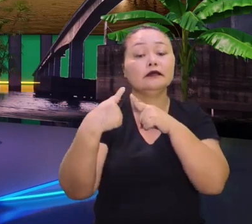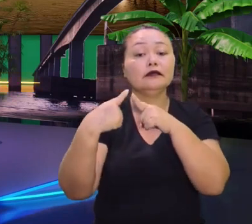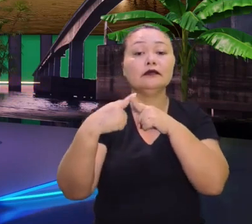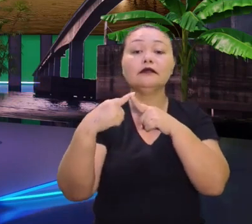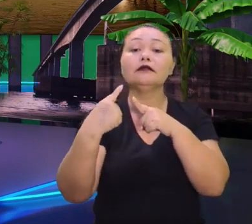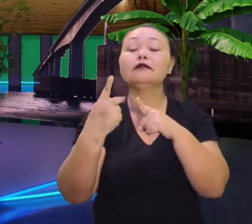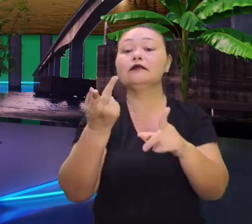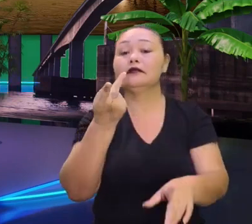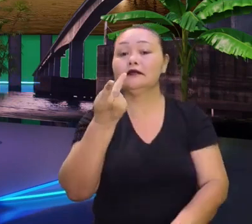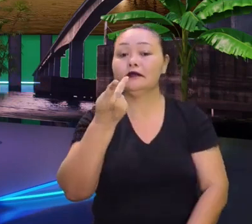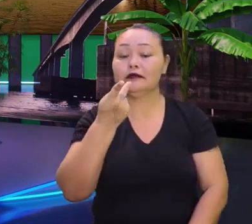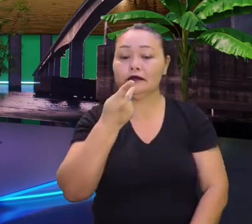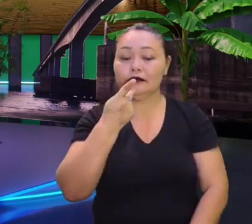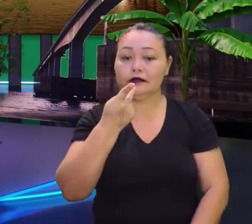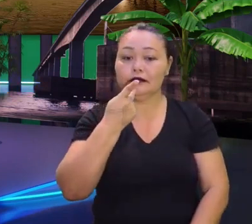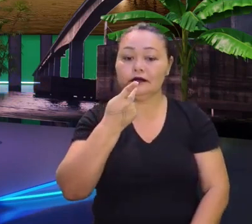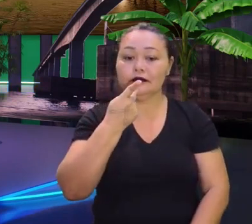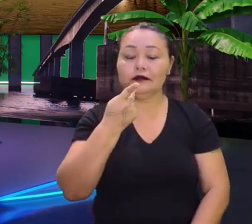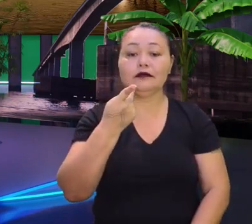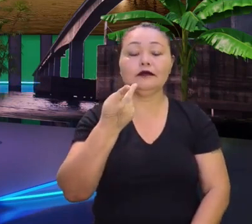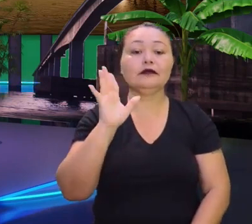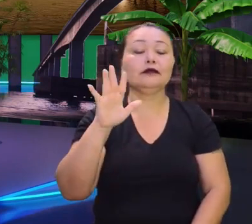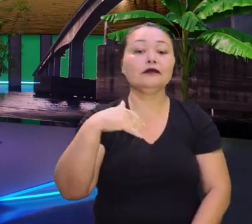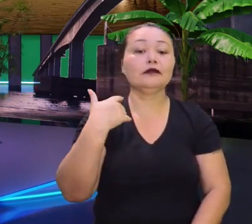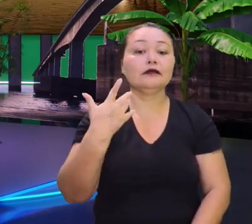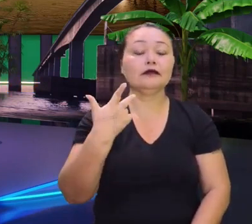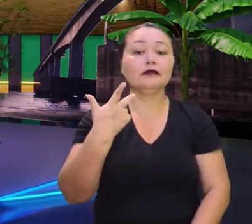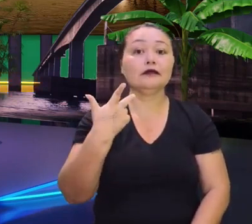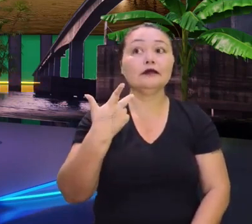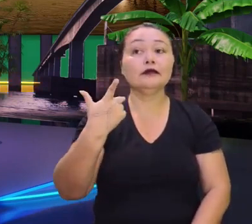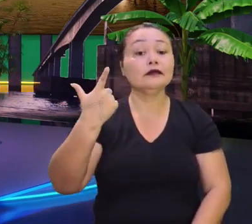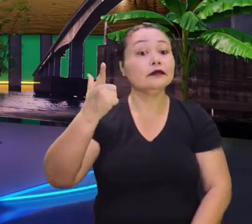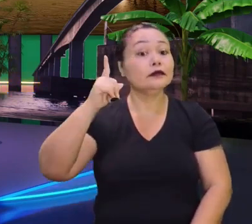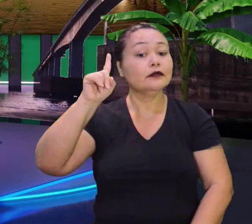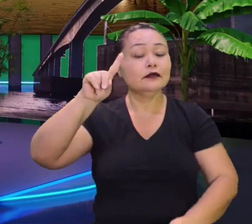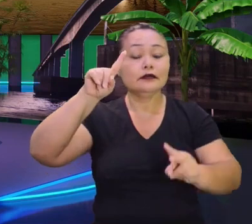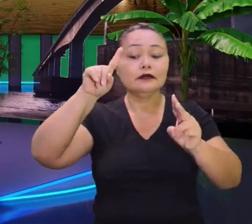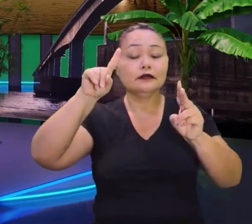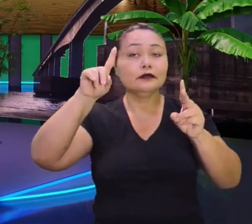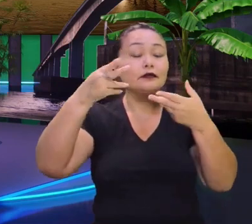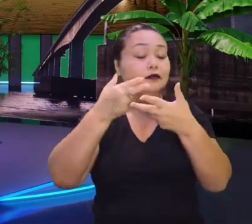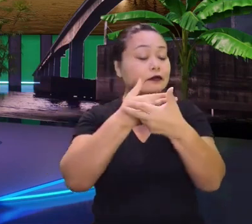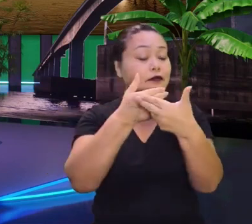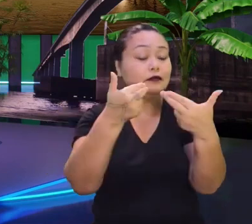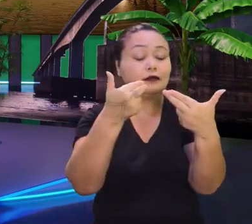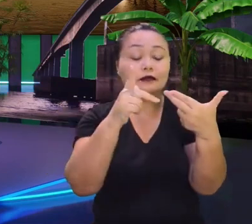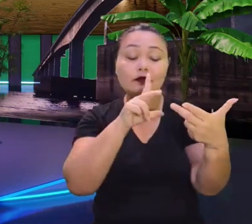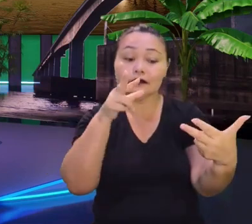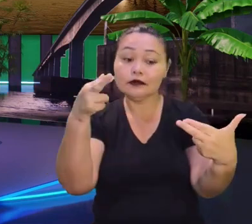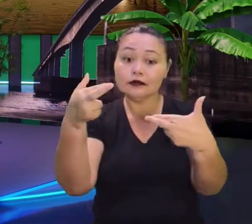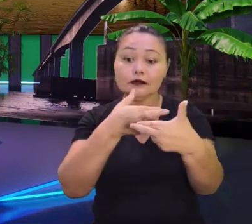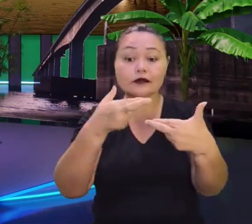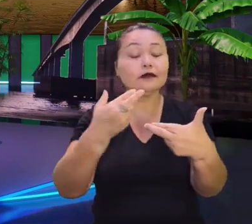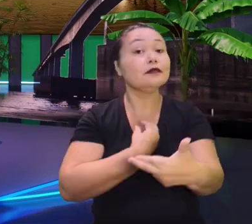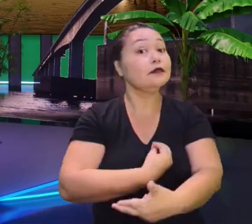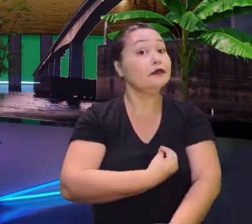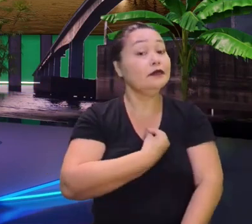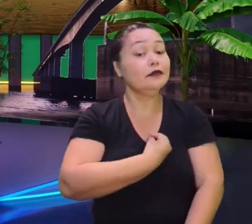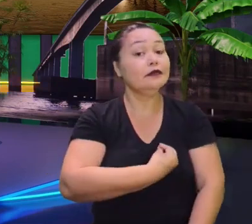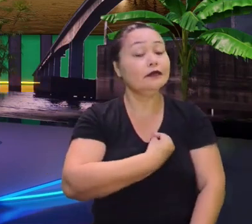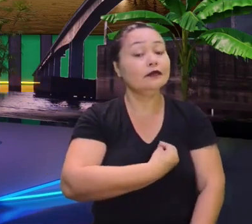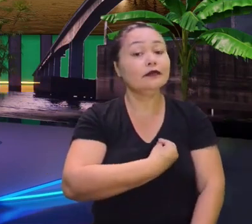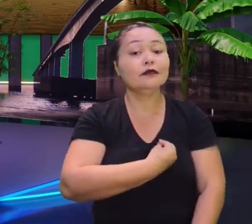vamos falar de algo que tem muito a ver com a